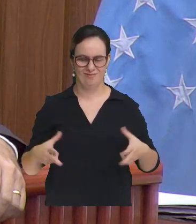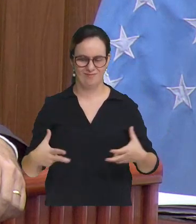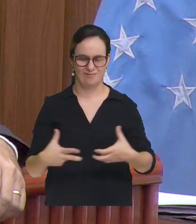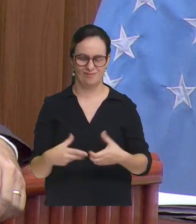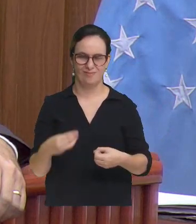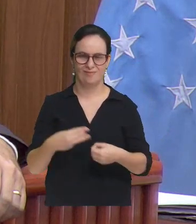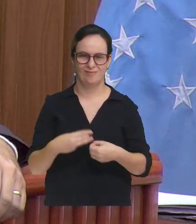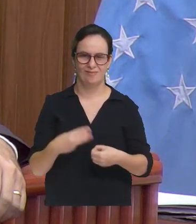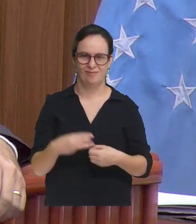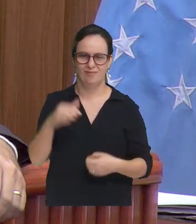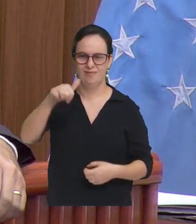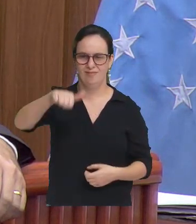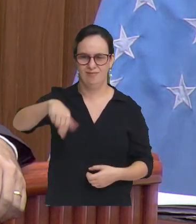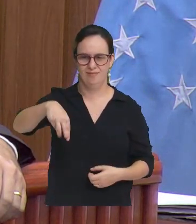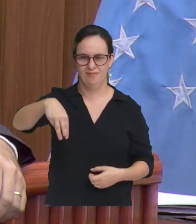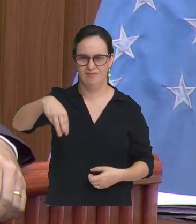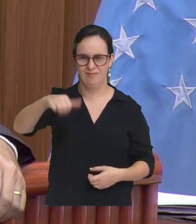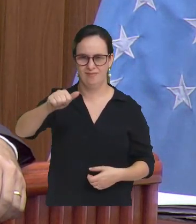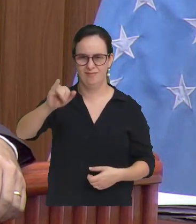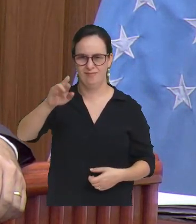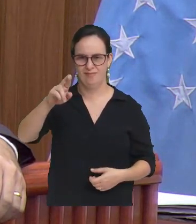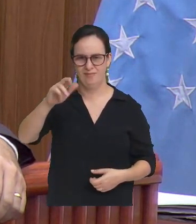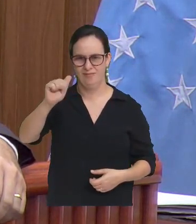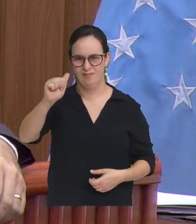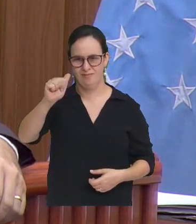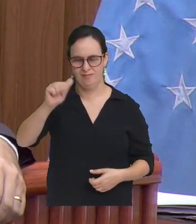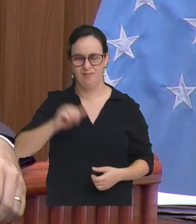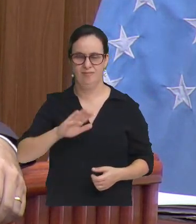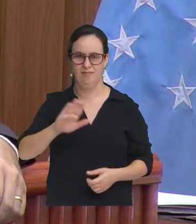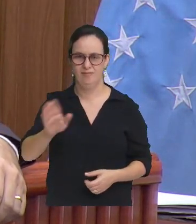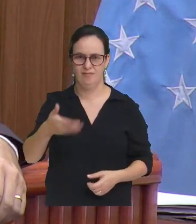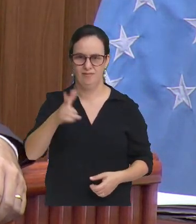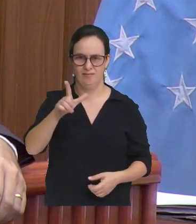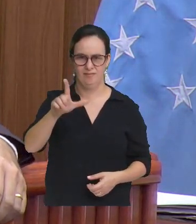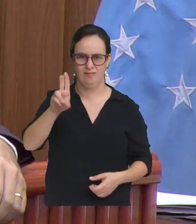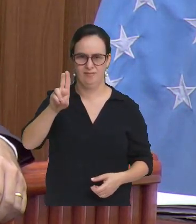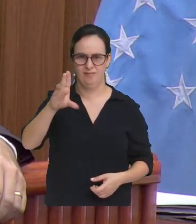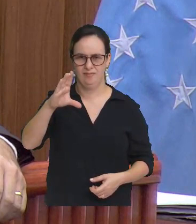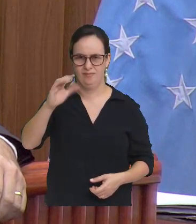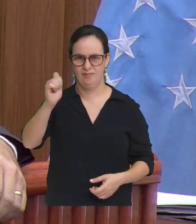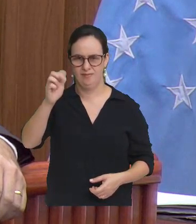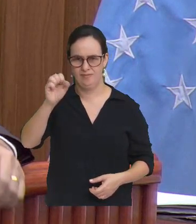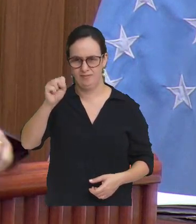Lucas. Enquanto presidente, o ano passado, nós,